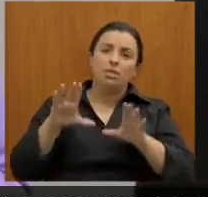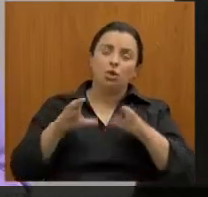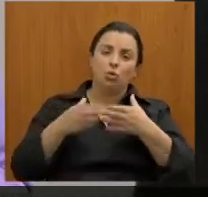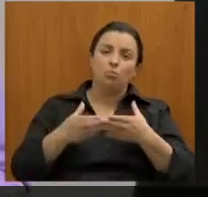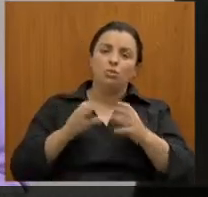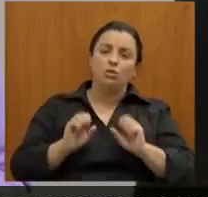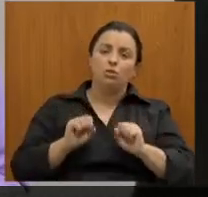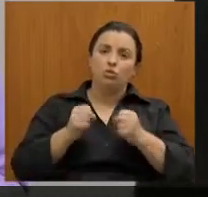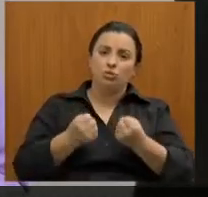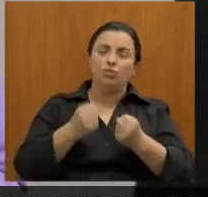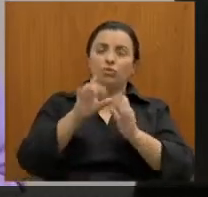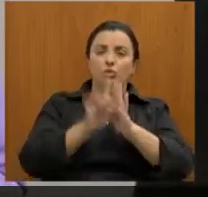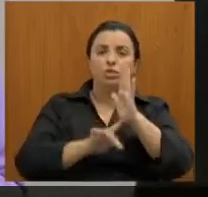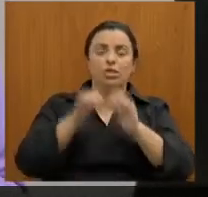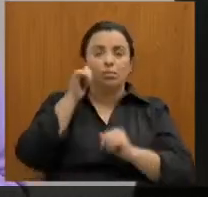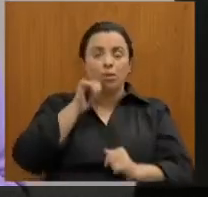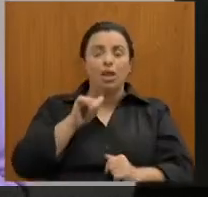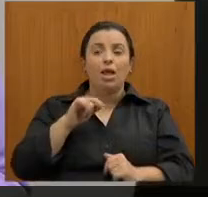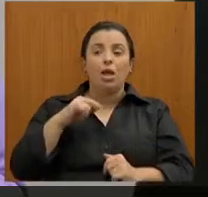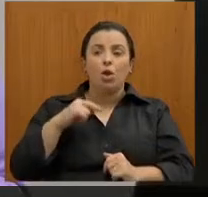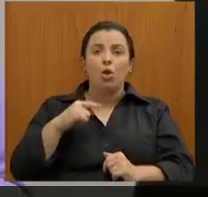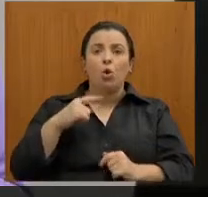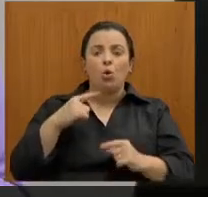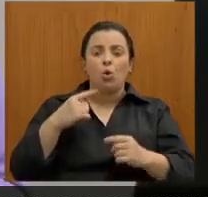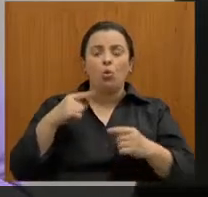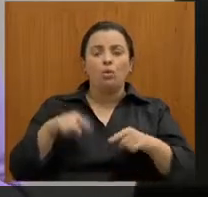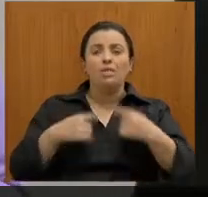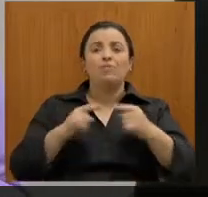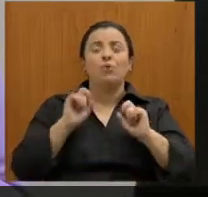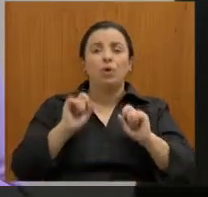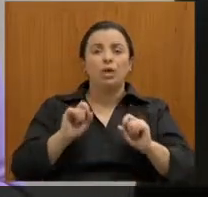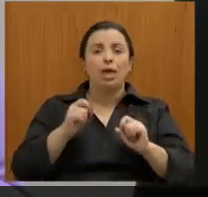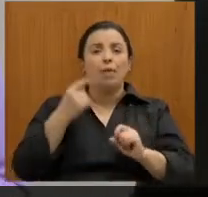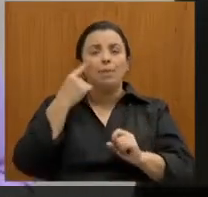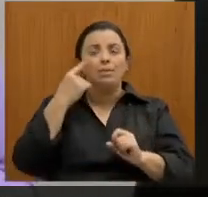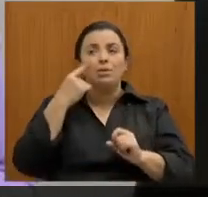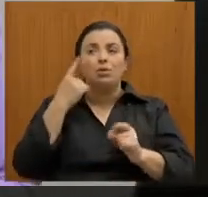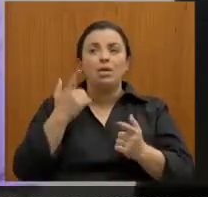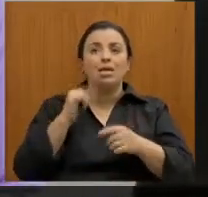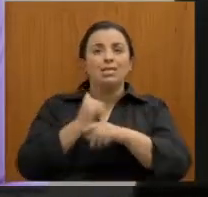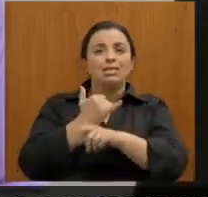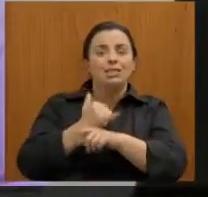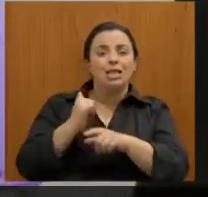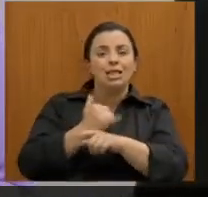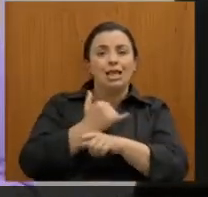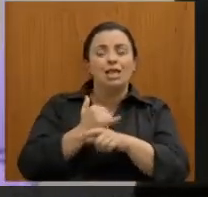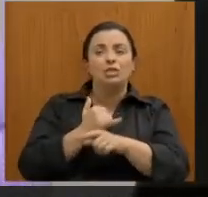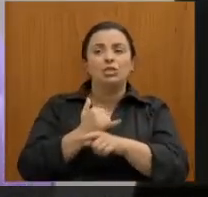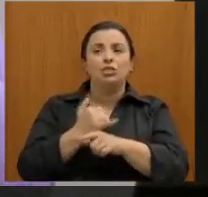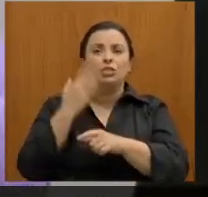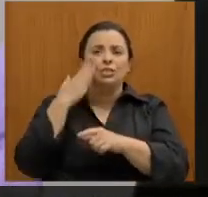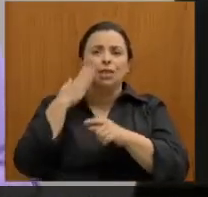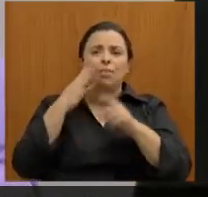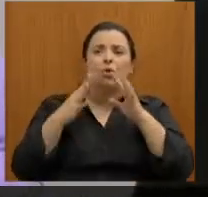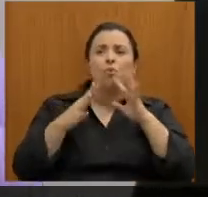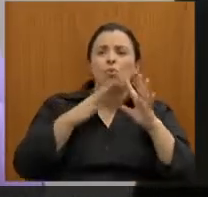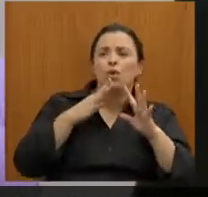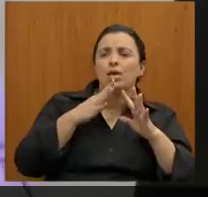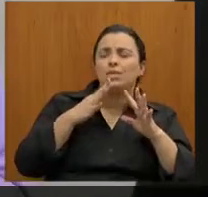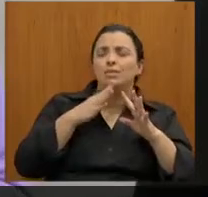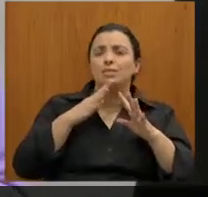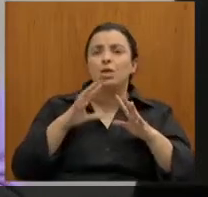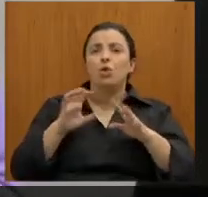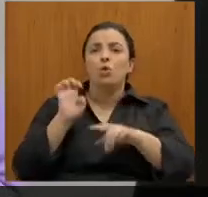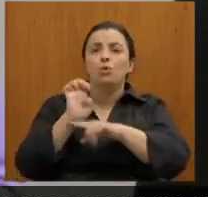é a gente conseguir de alguma forma pensar em estratégias de ouvir o estado de uma forma geral nas suas regiões